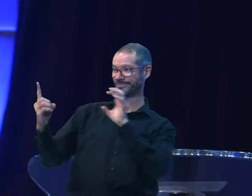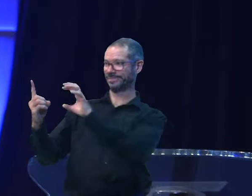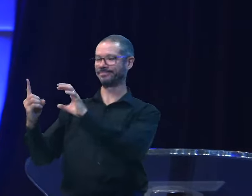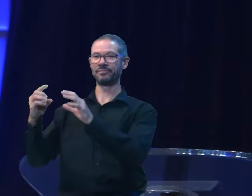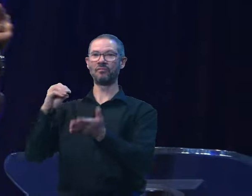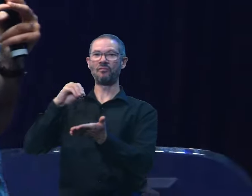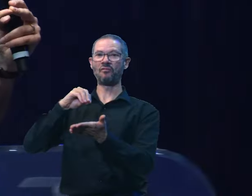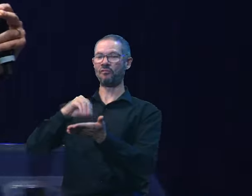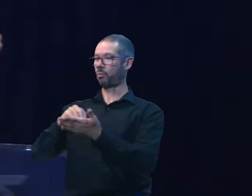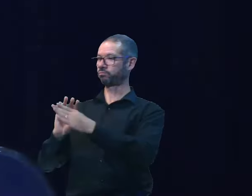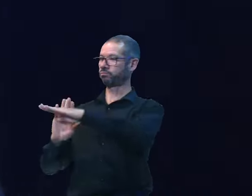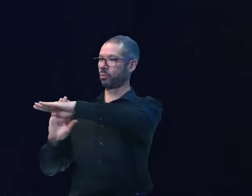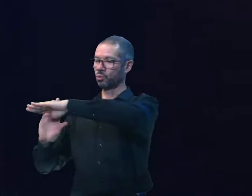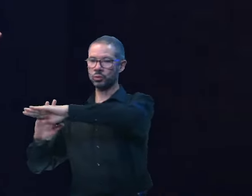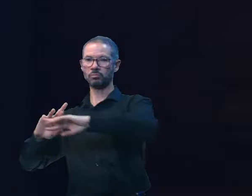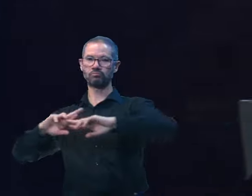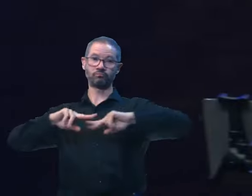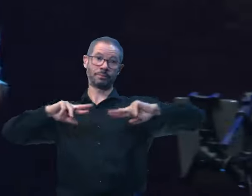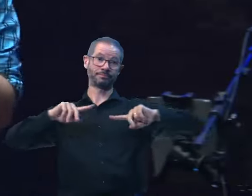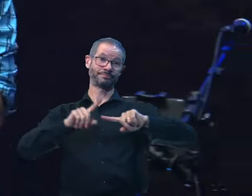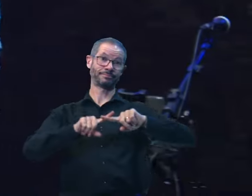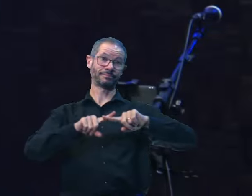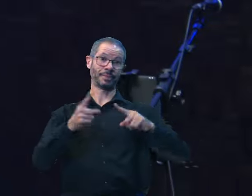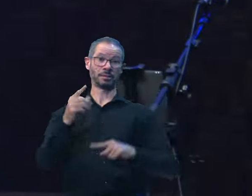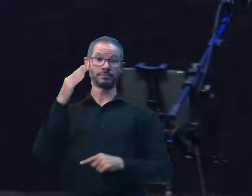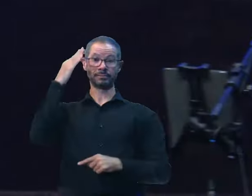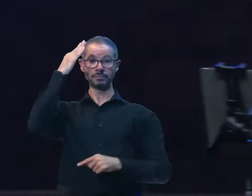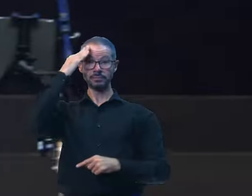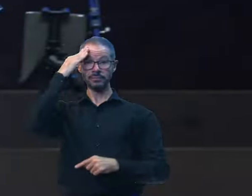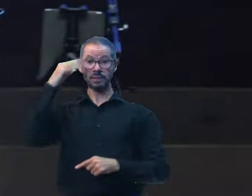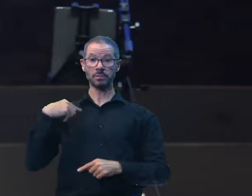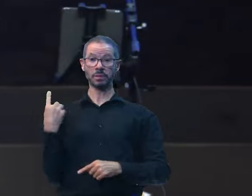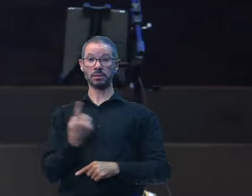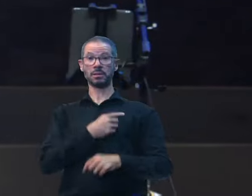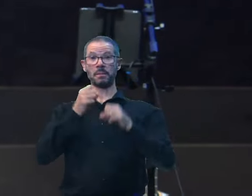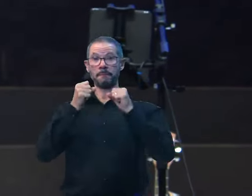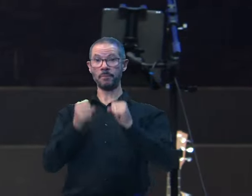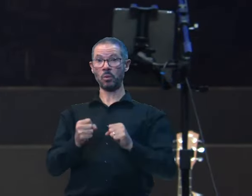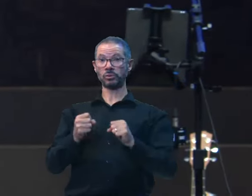negligência. Mas sabe, a gente também pode ferir,